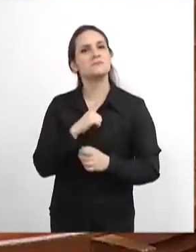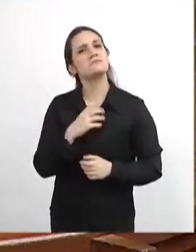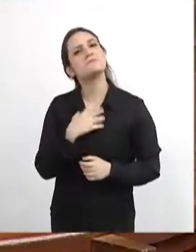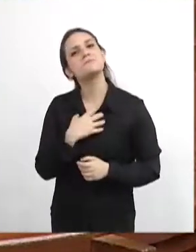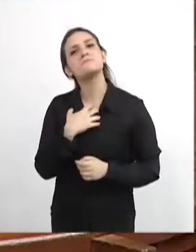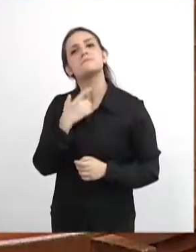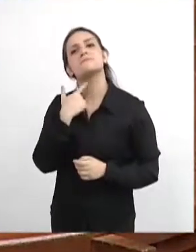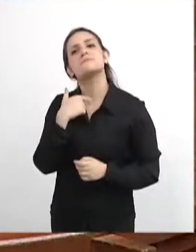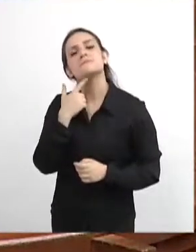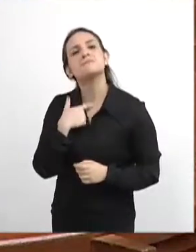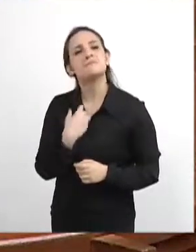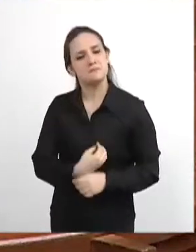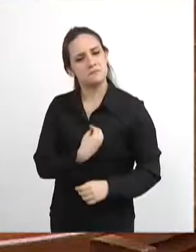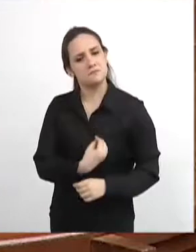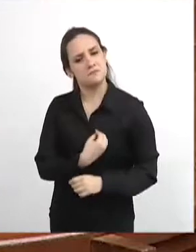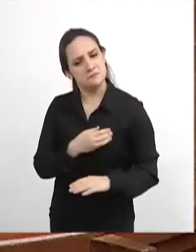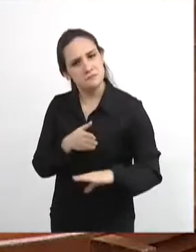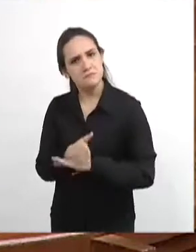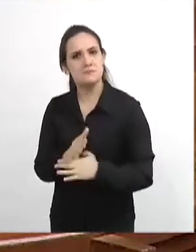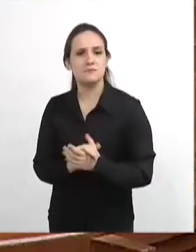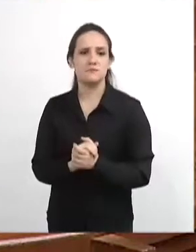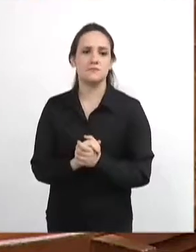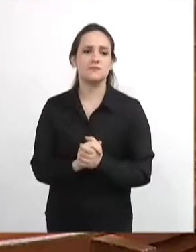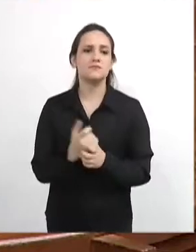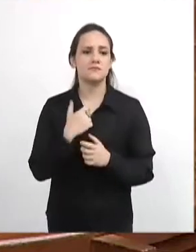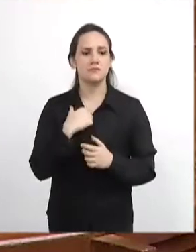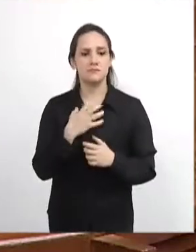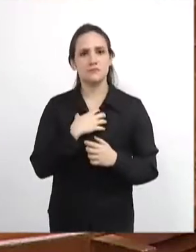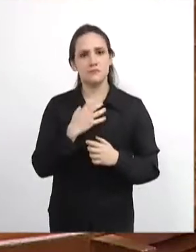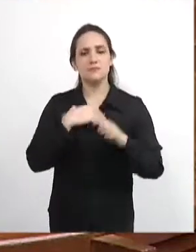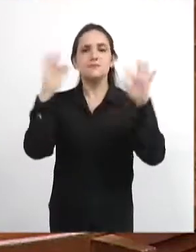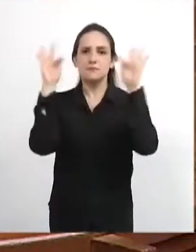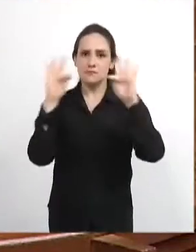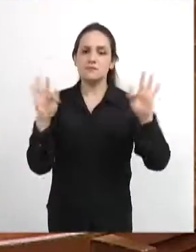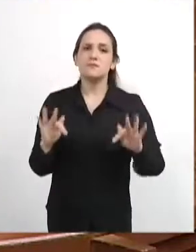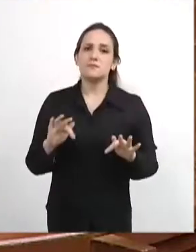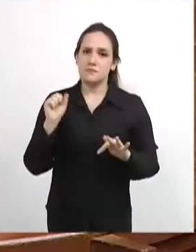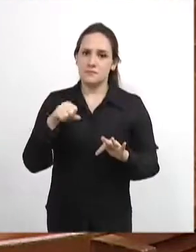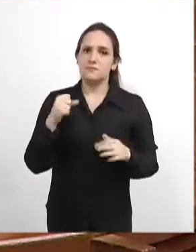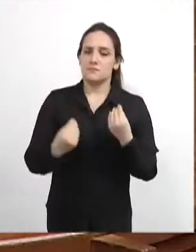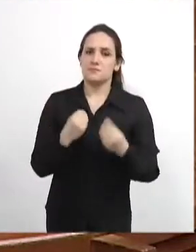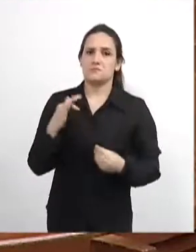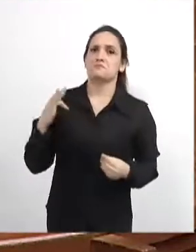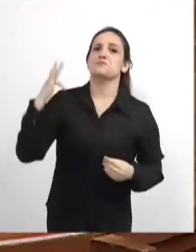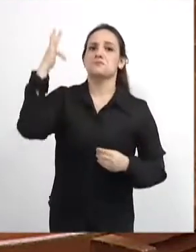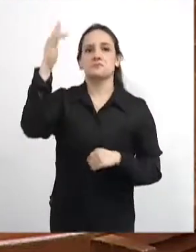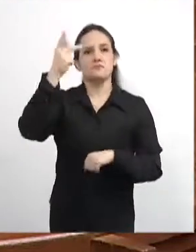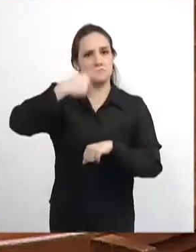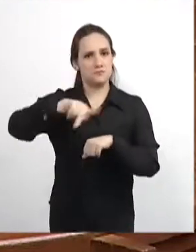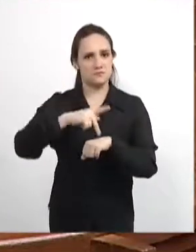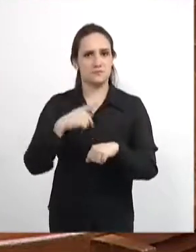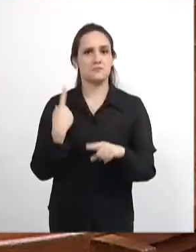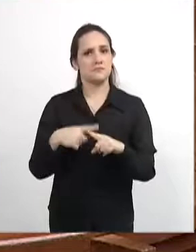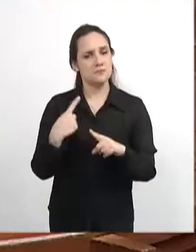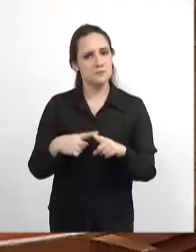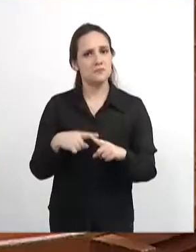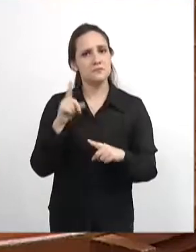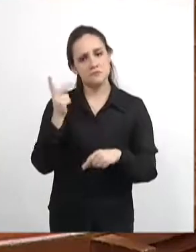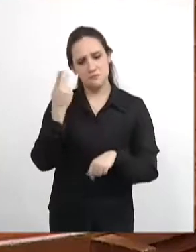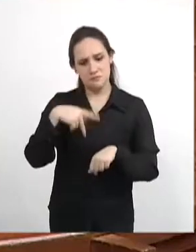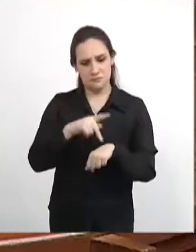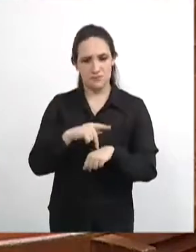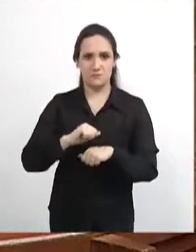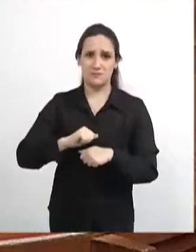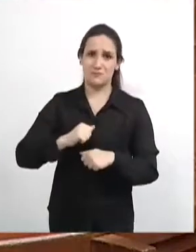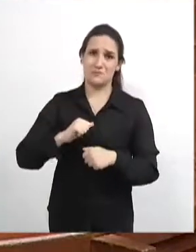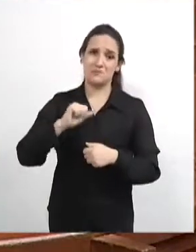desejo de participar e nós ficamos felizes e otimistas com relação ao futuro desse país. Um país